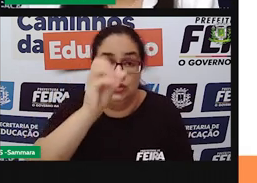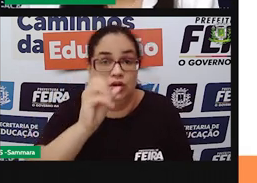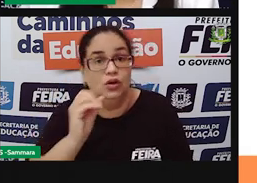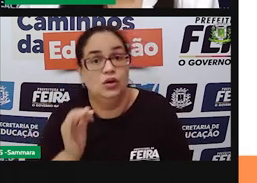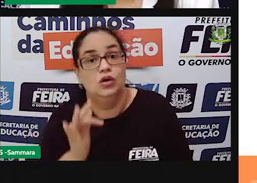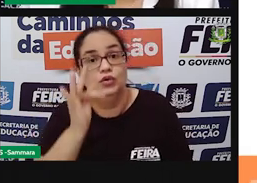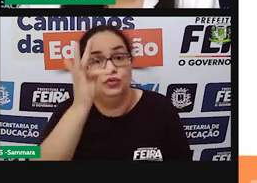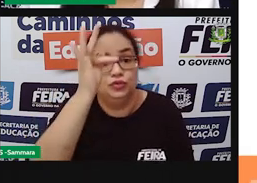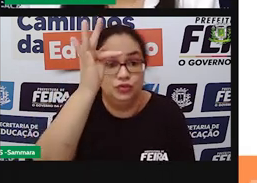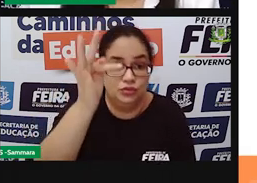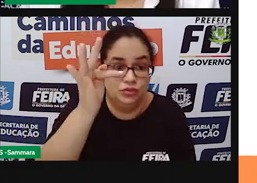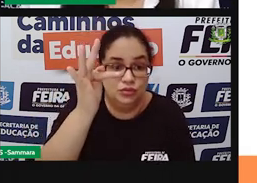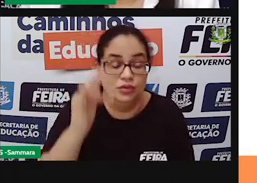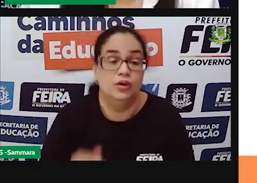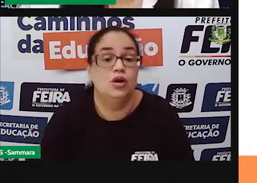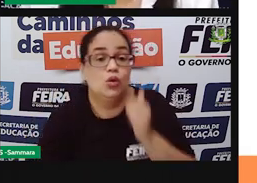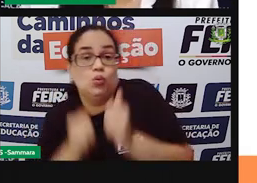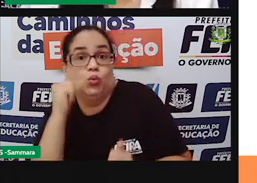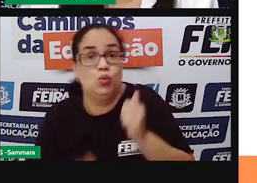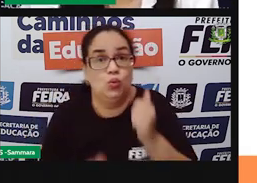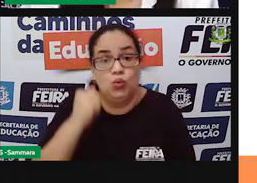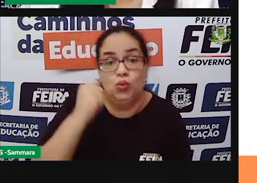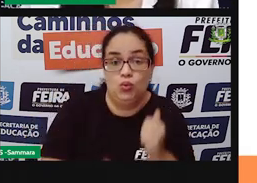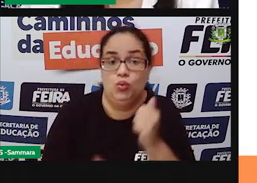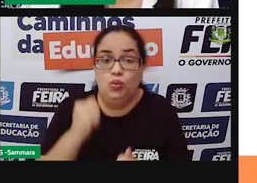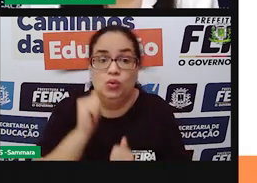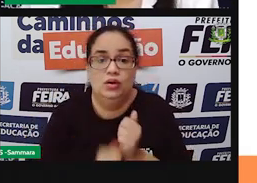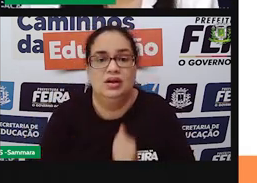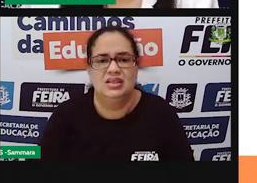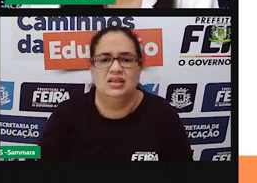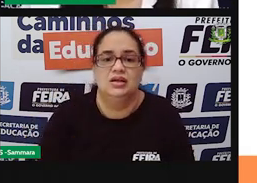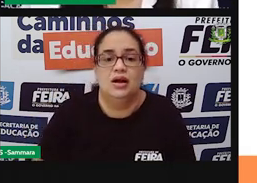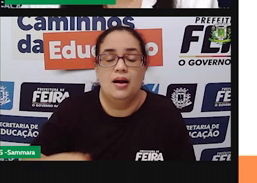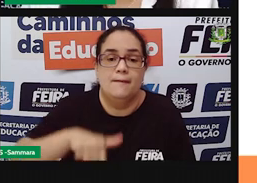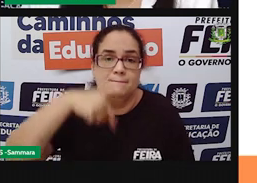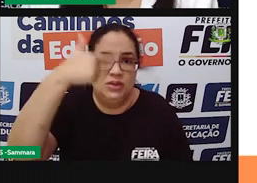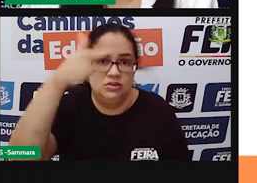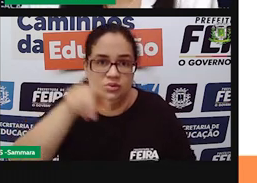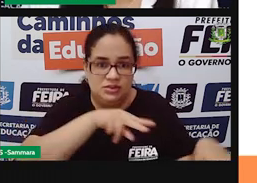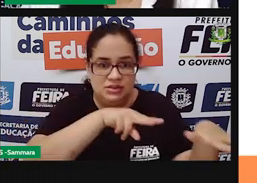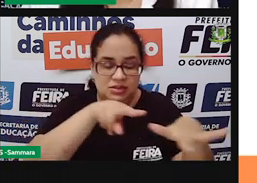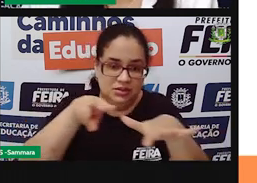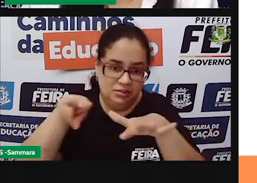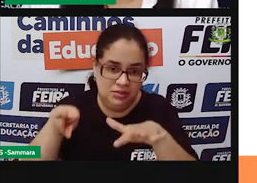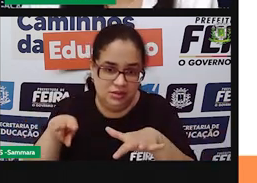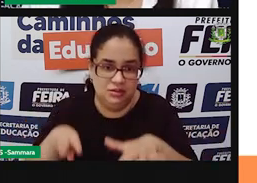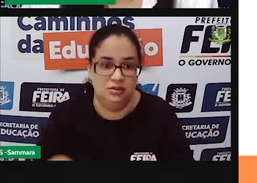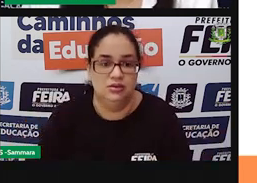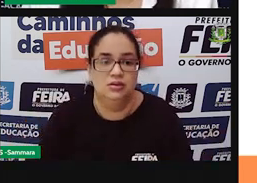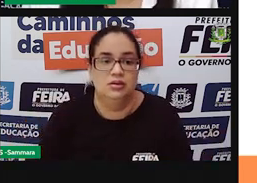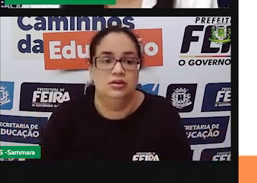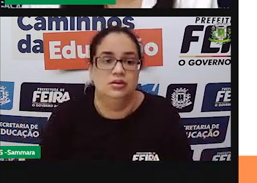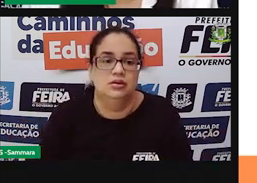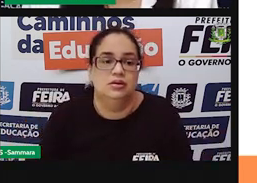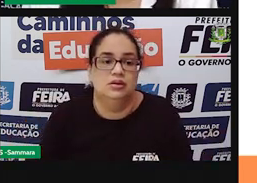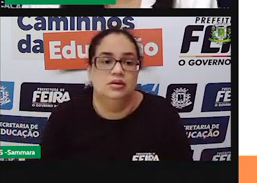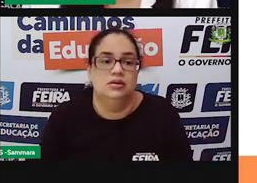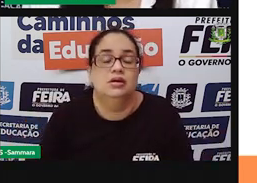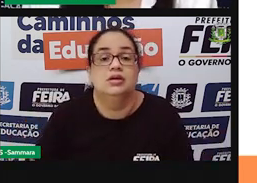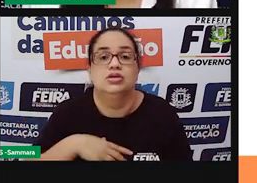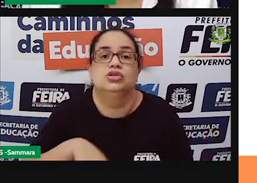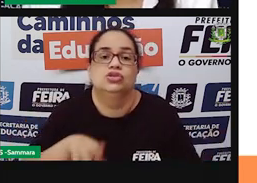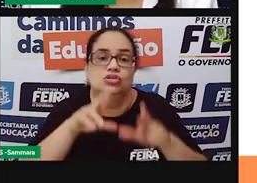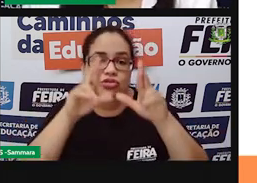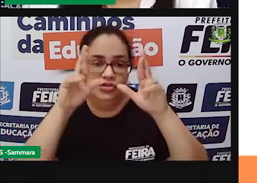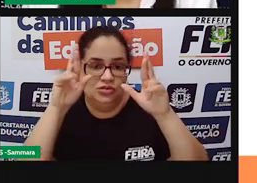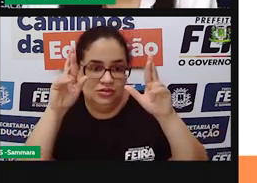Olha só, os atletas correrão a maratona na próxima semana. Então, é